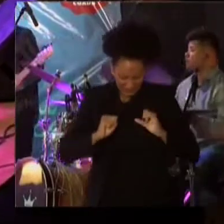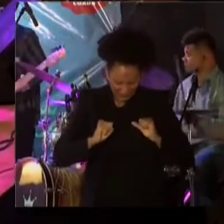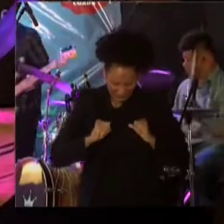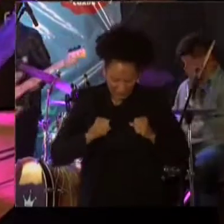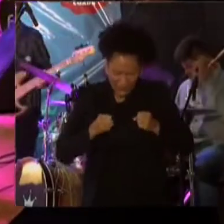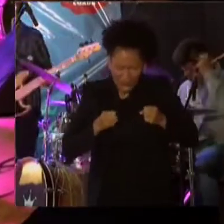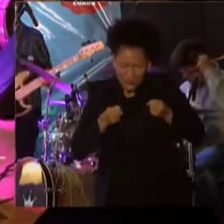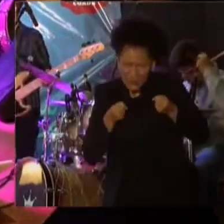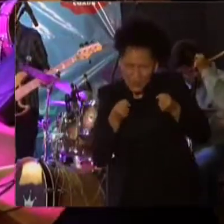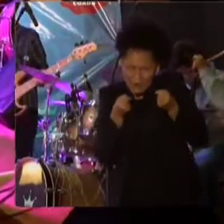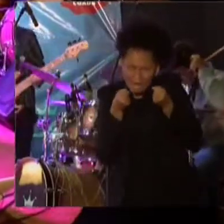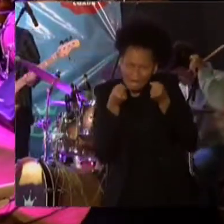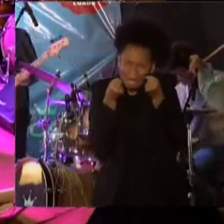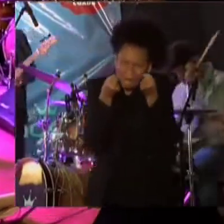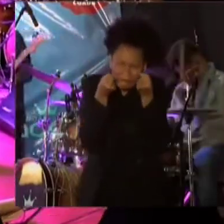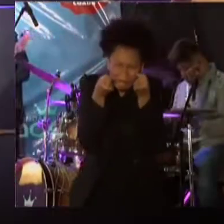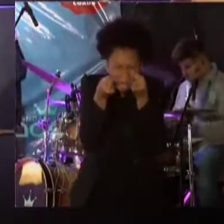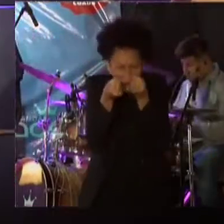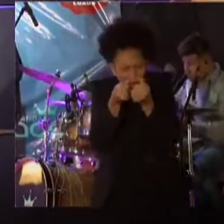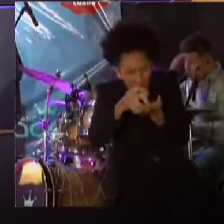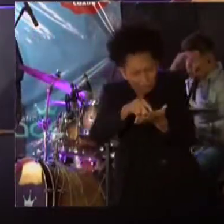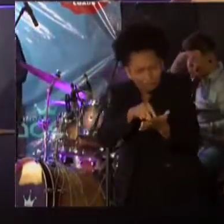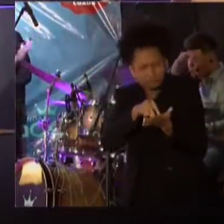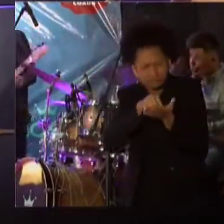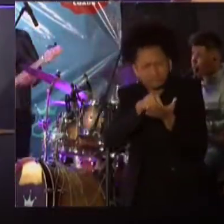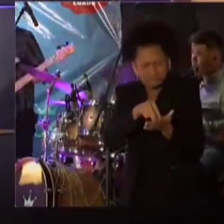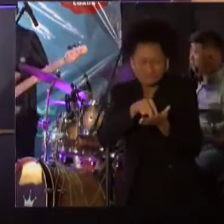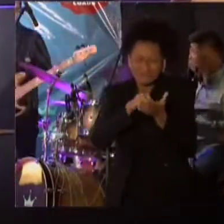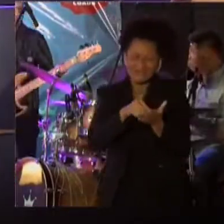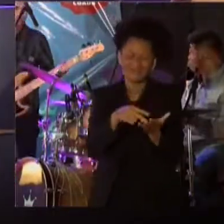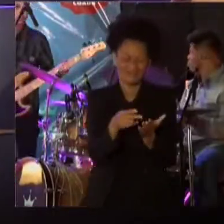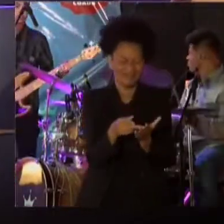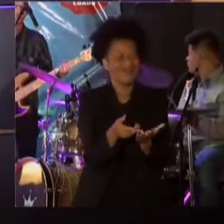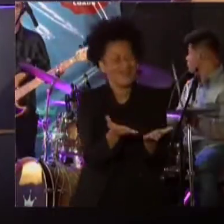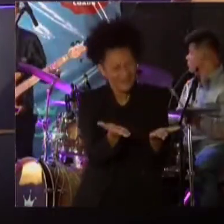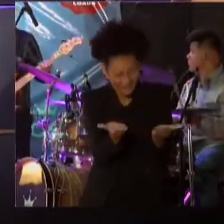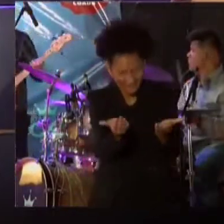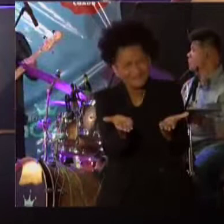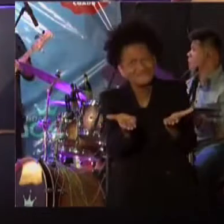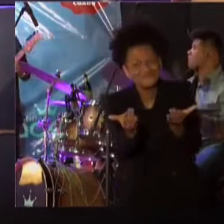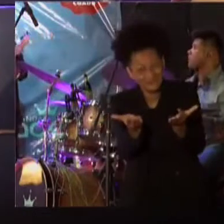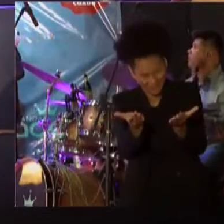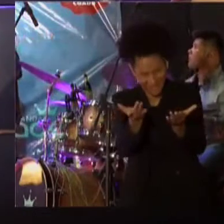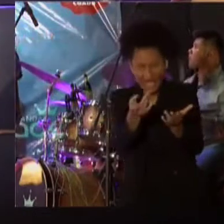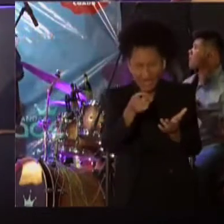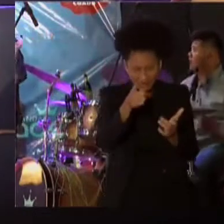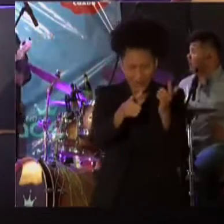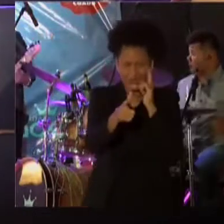Aguenta firme.